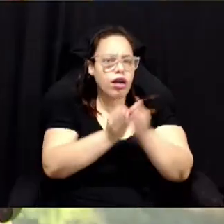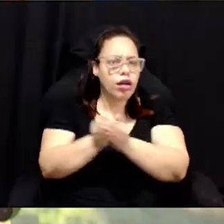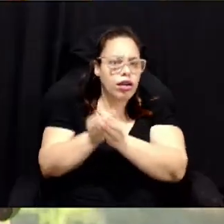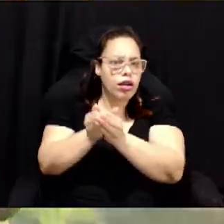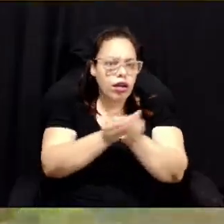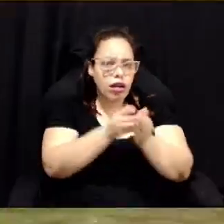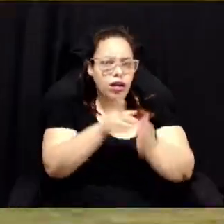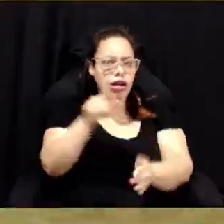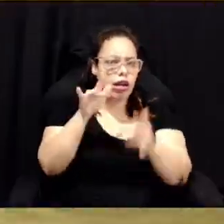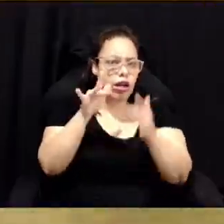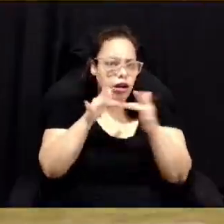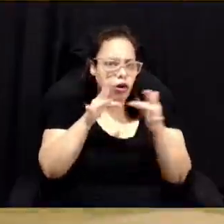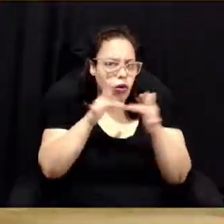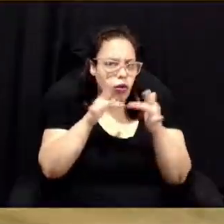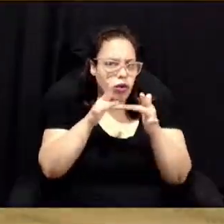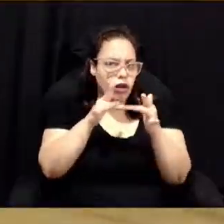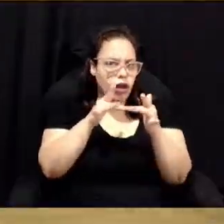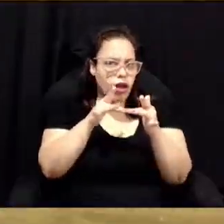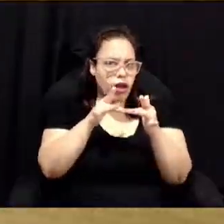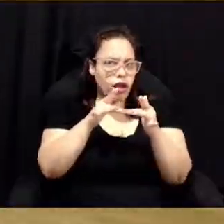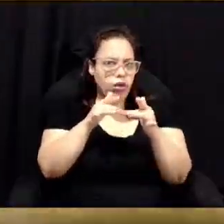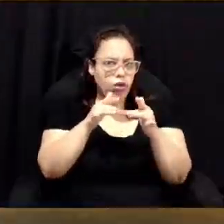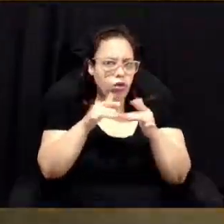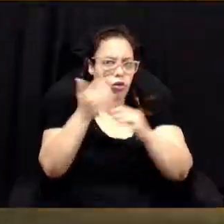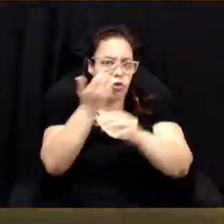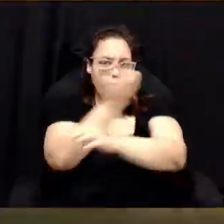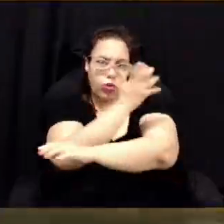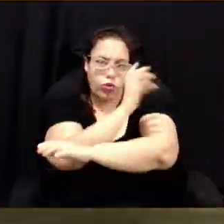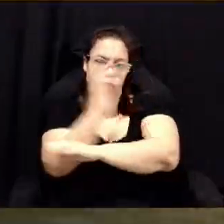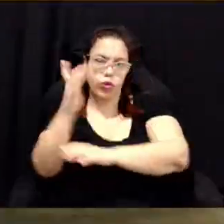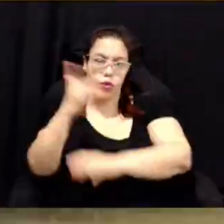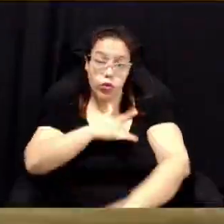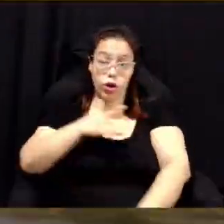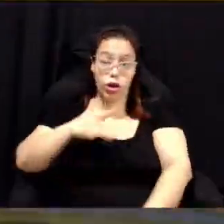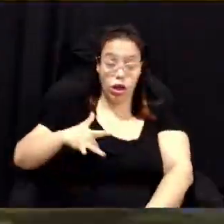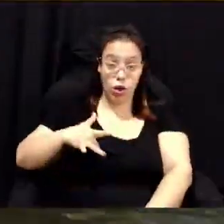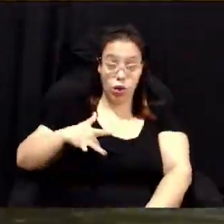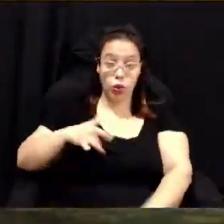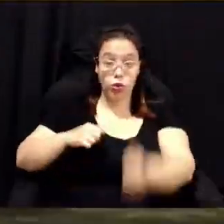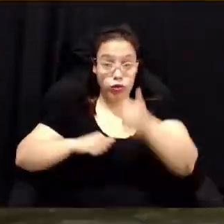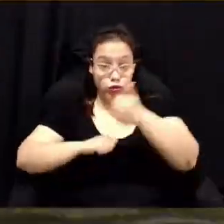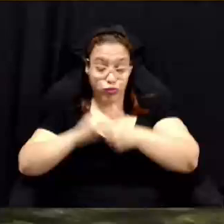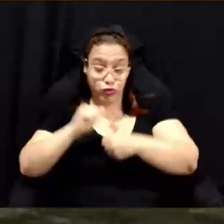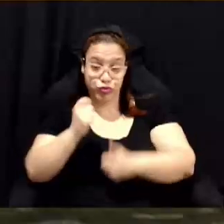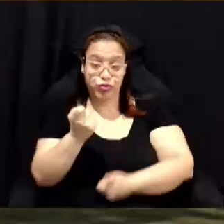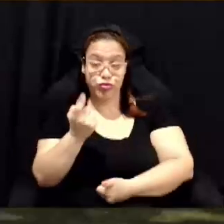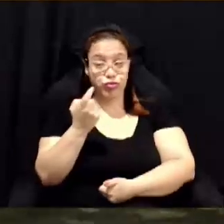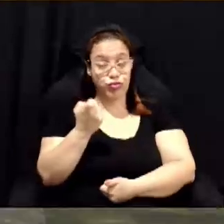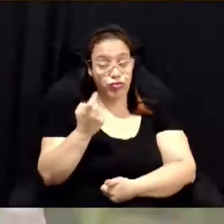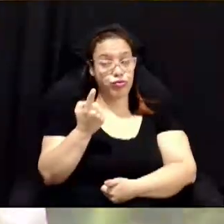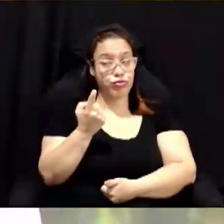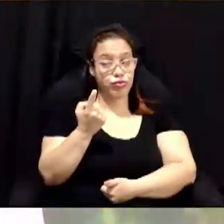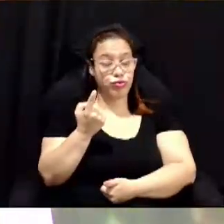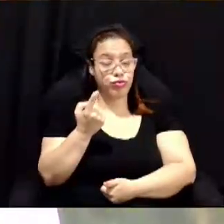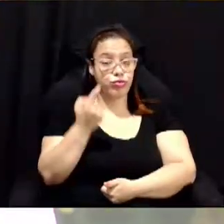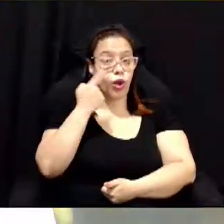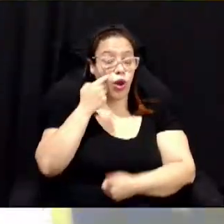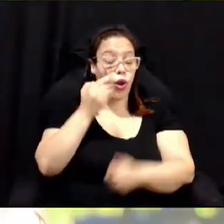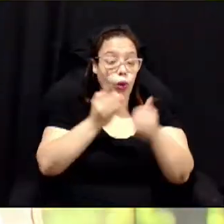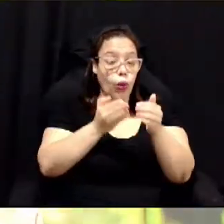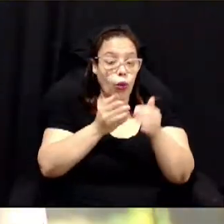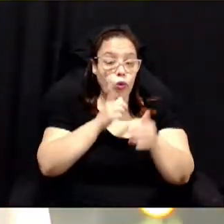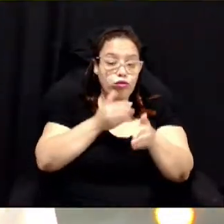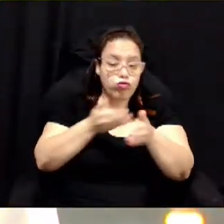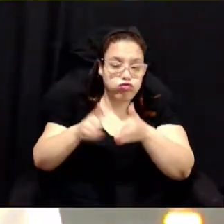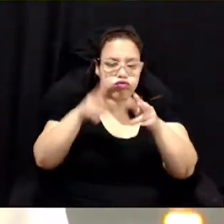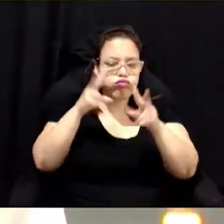com a natureza, da questão da saúde, do esporte? Bom, primeiramente tá vendo o rio de outros olhos, não